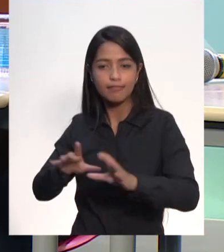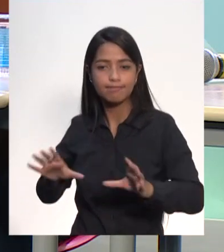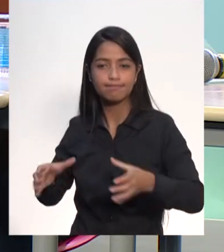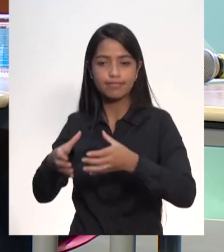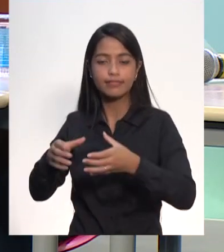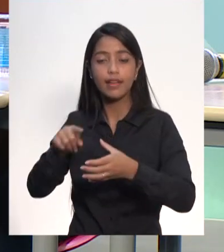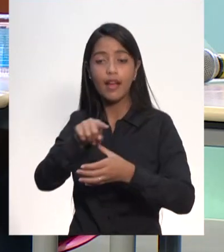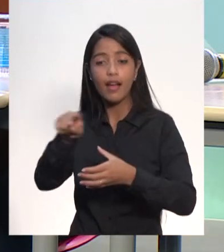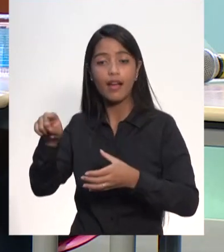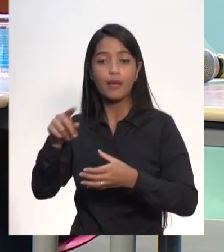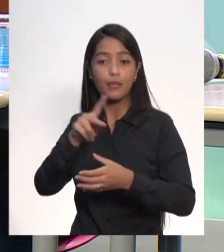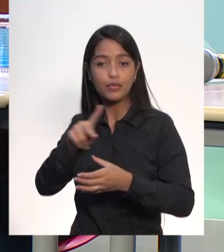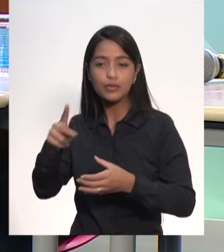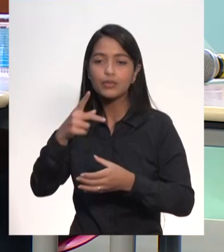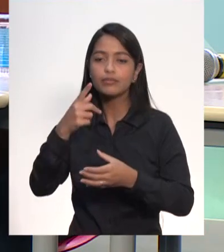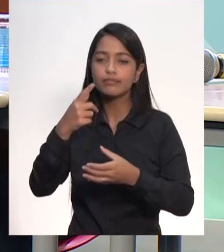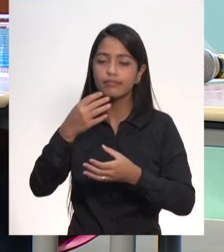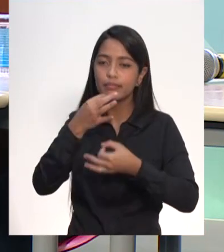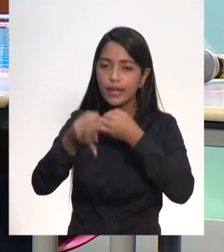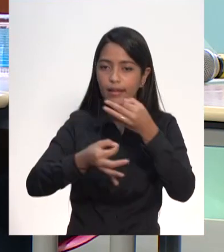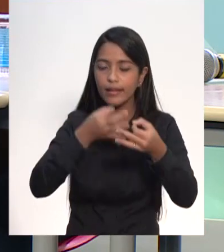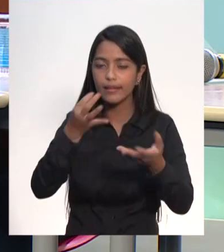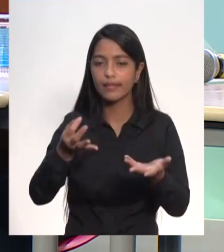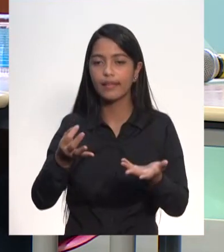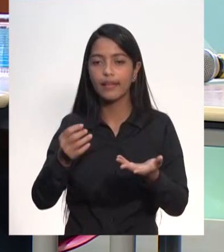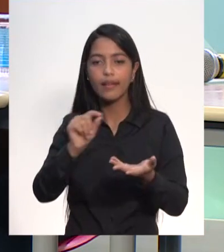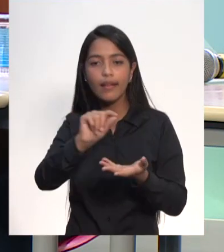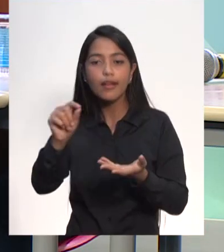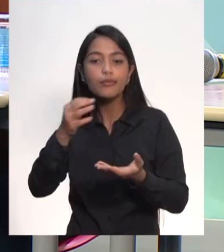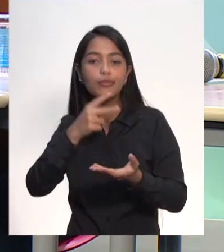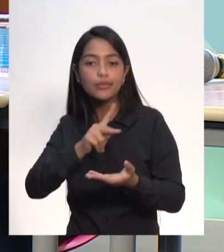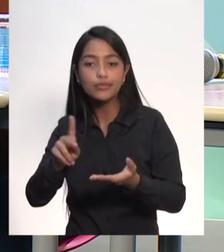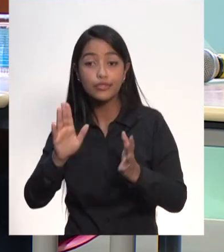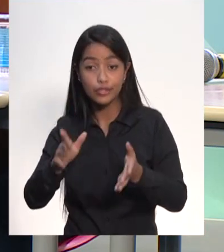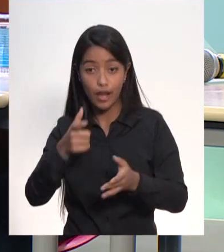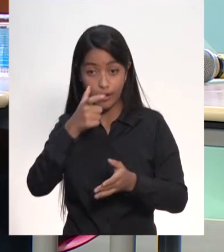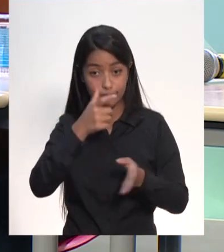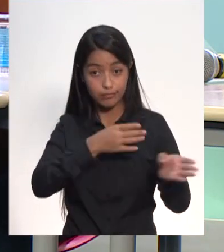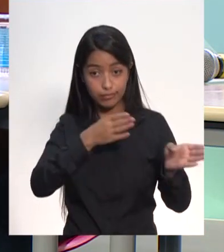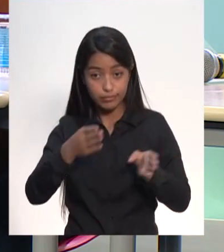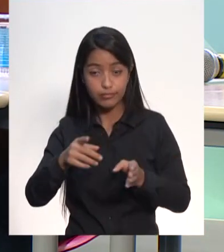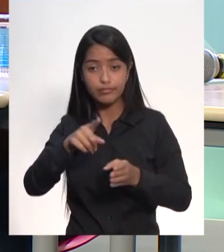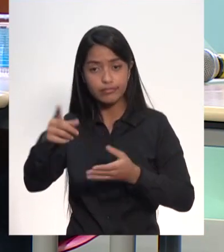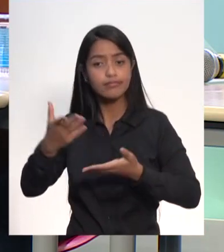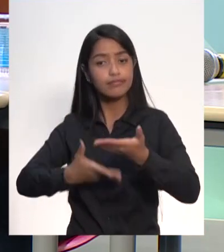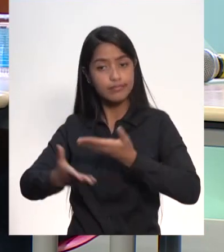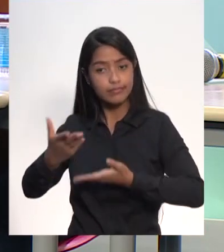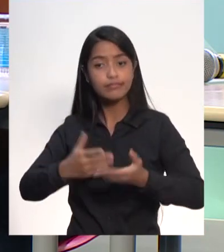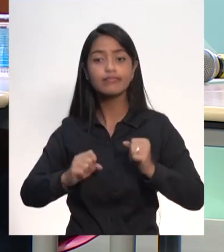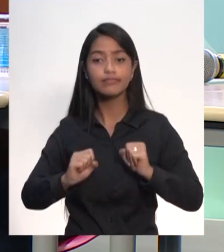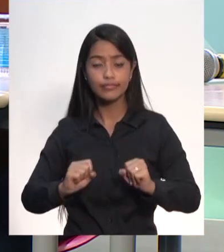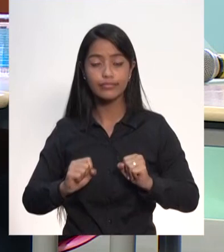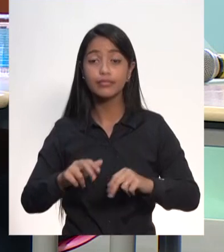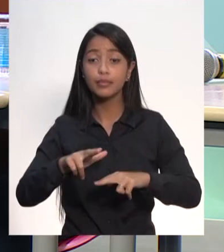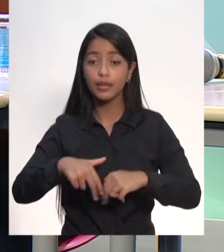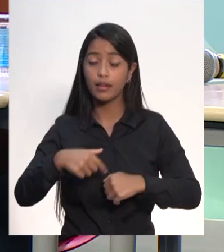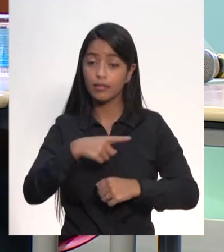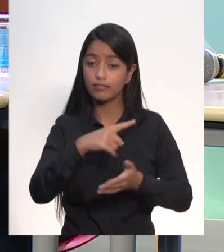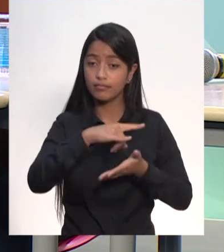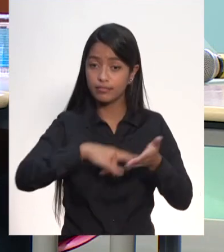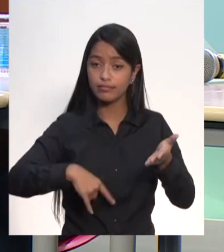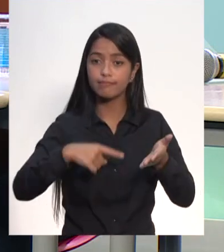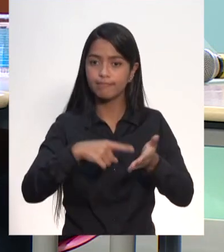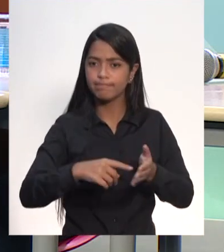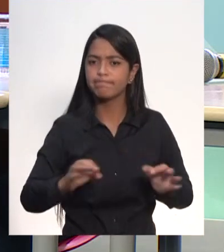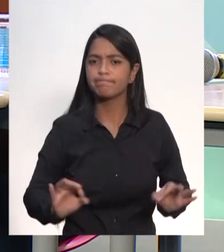estudar, para comentar. Quem já deu uma olhada, compartilha o que viu lá, porque realmente é um documento bem completo e, com certeza,